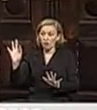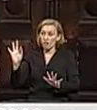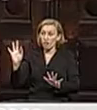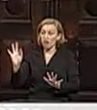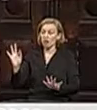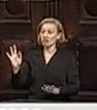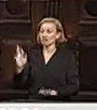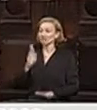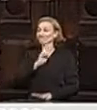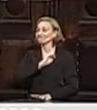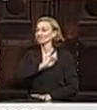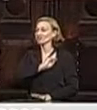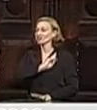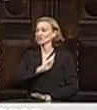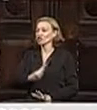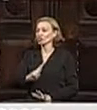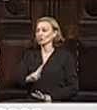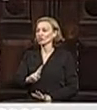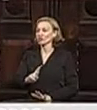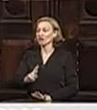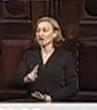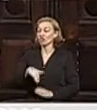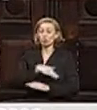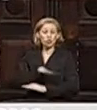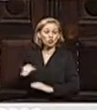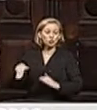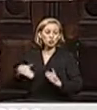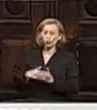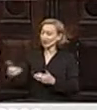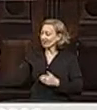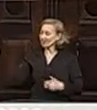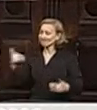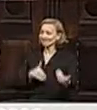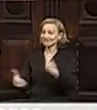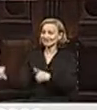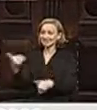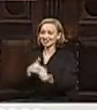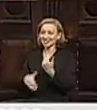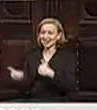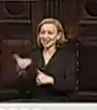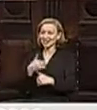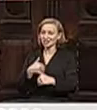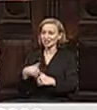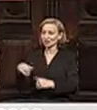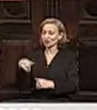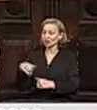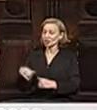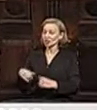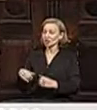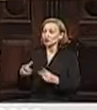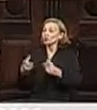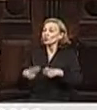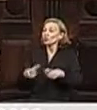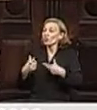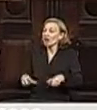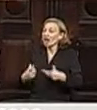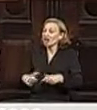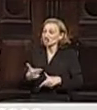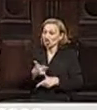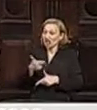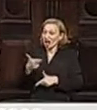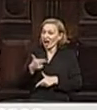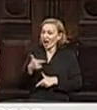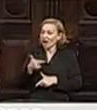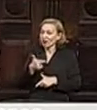unidades federativas. É preciso dizer que os investimentos do governo federal em segurança